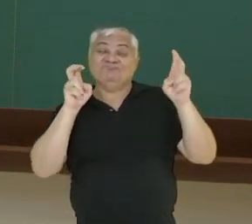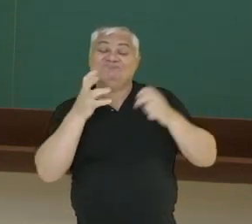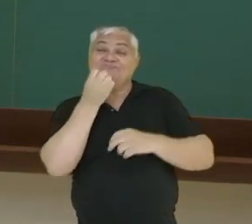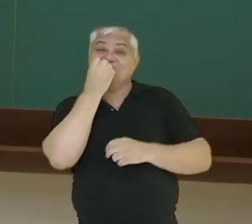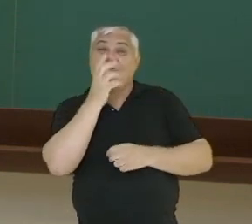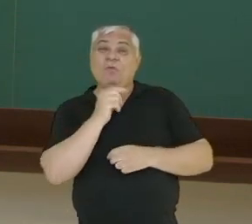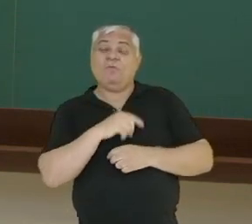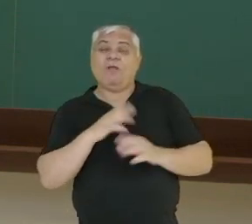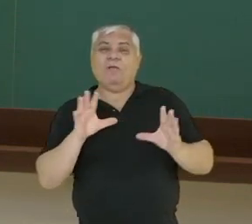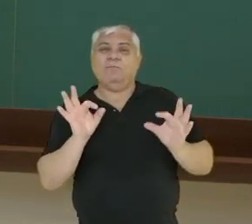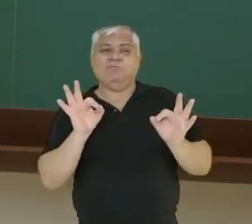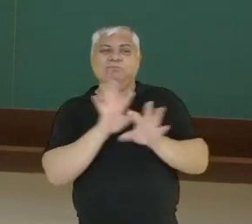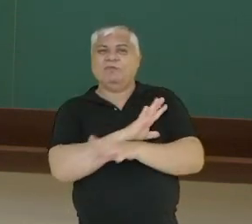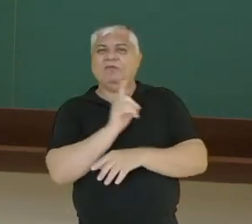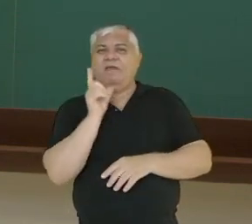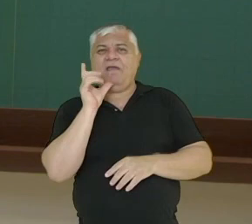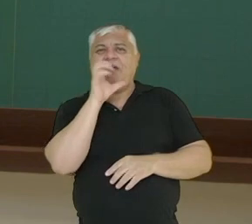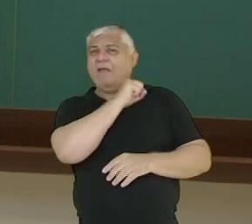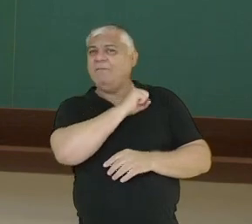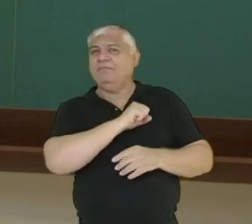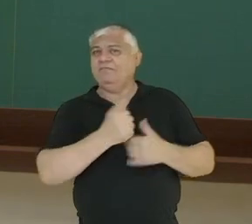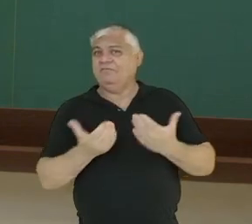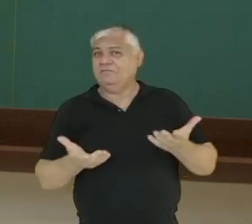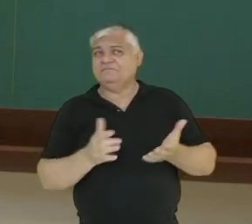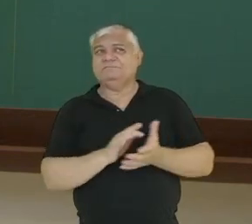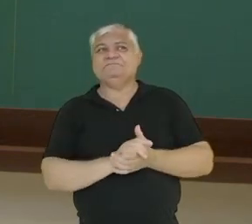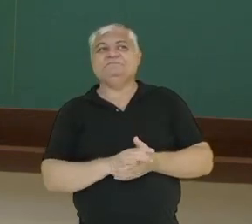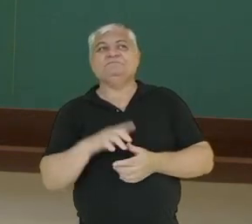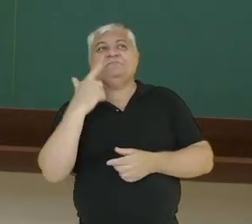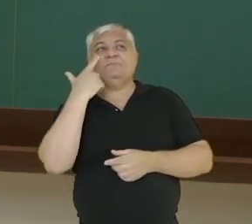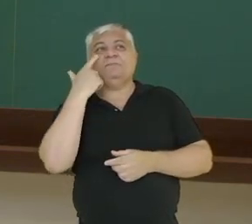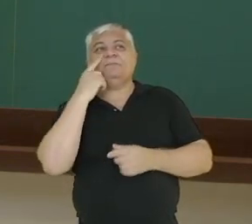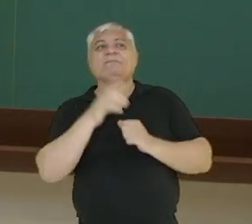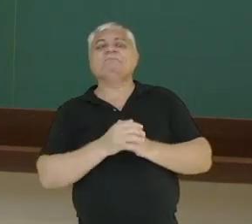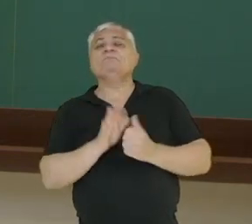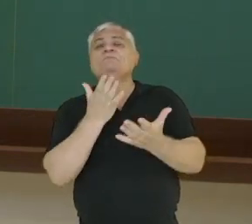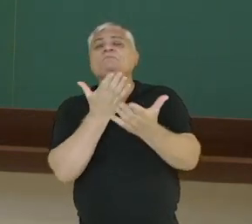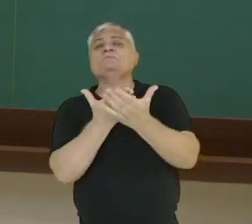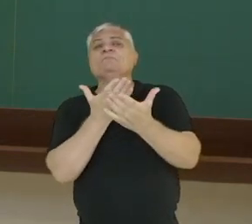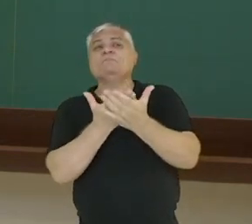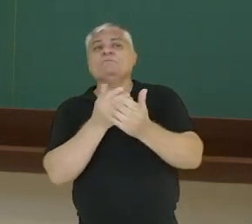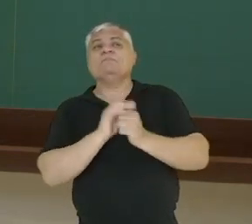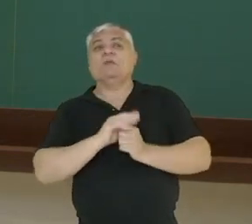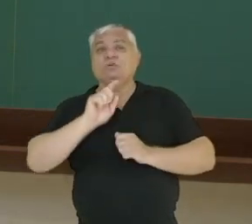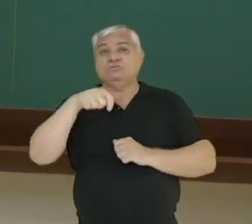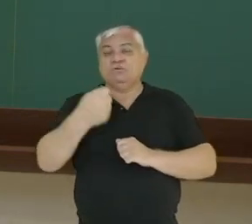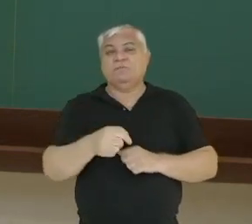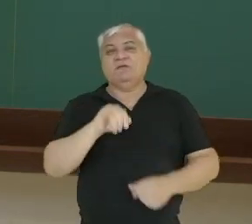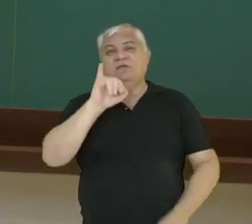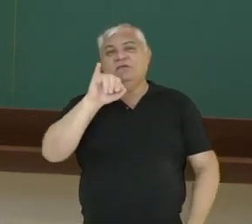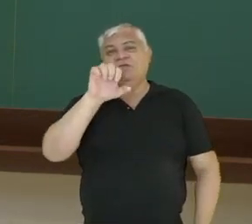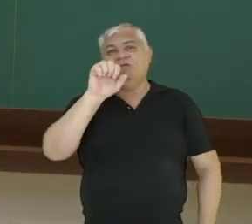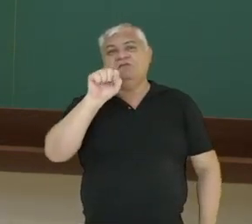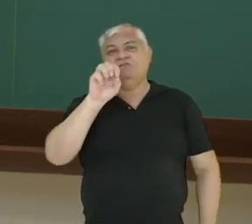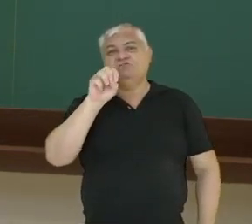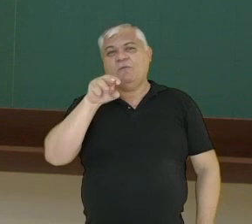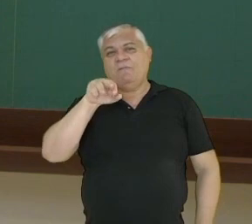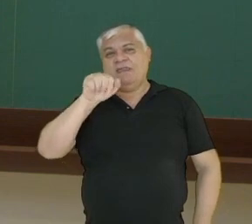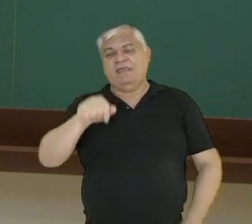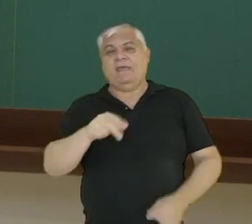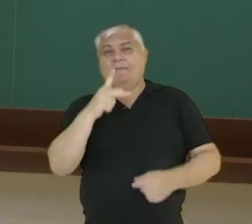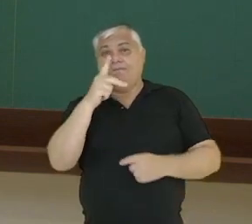dura pouco, que pena. Mas veja aqui, olha, o que estudamos nessa aula? Retomamos o que é a isomeria plana,